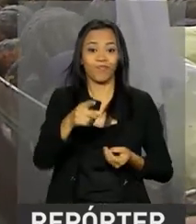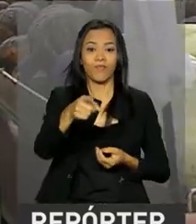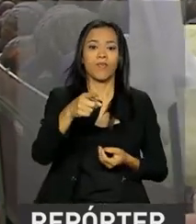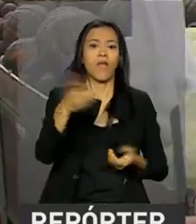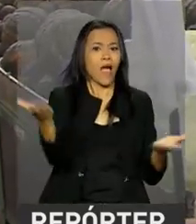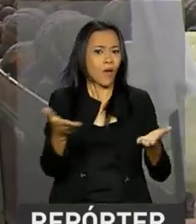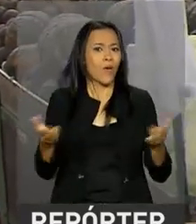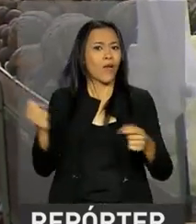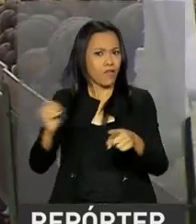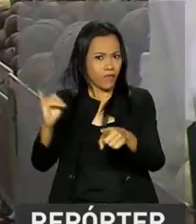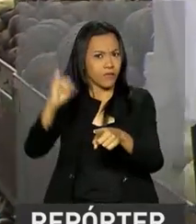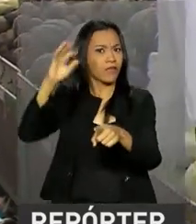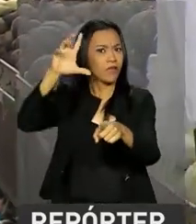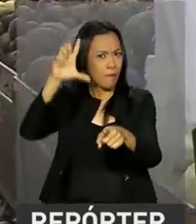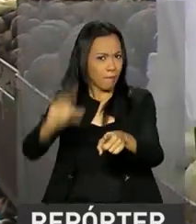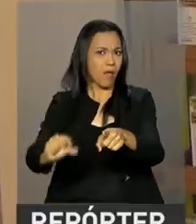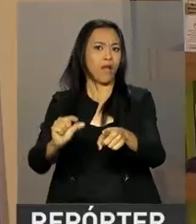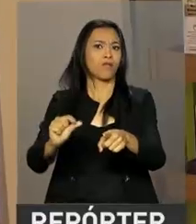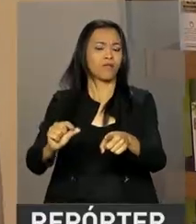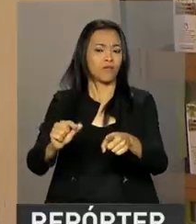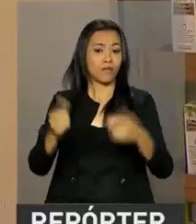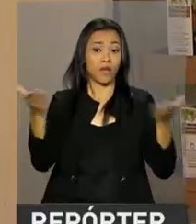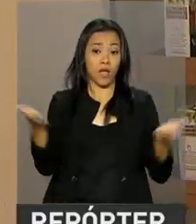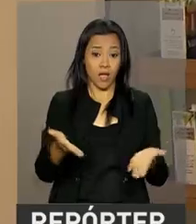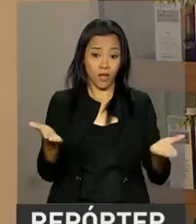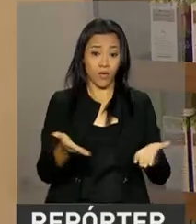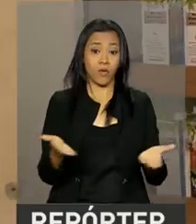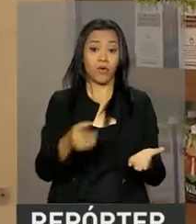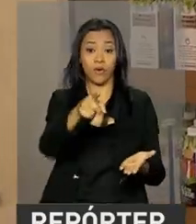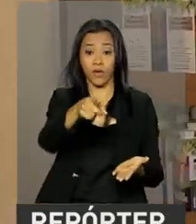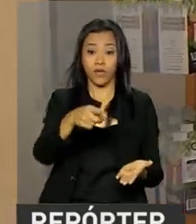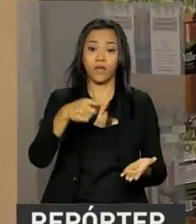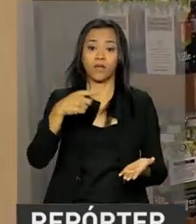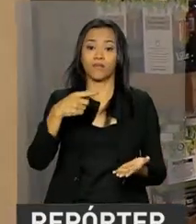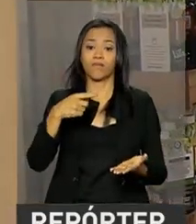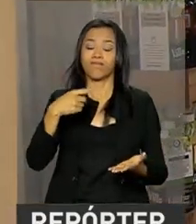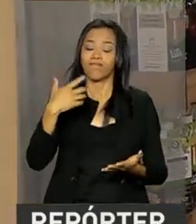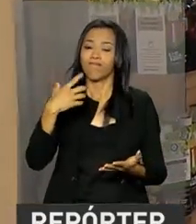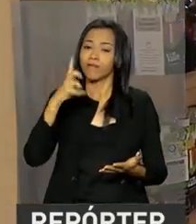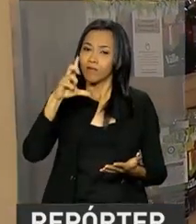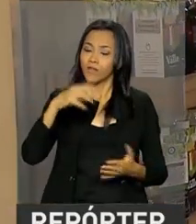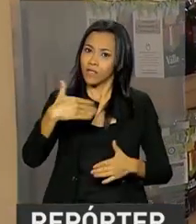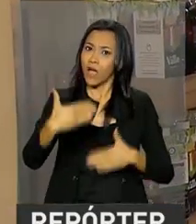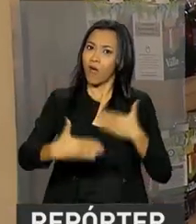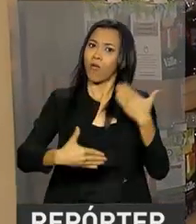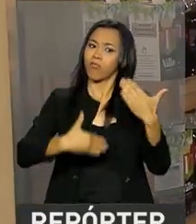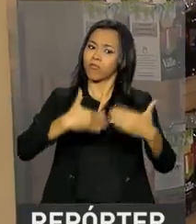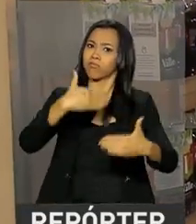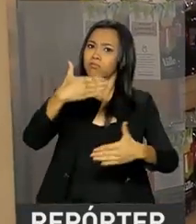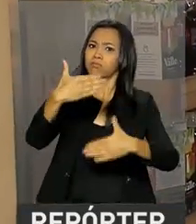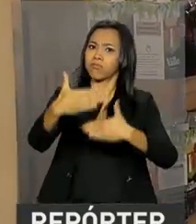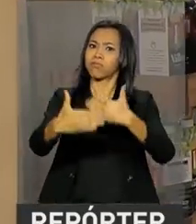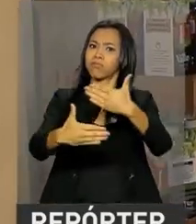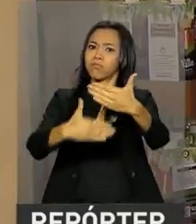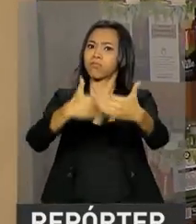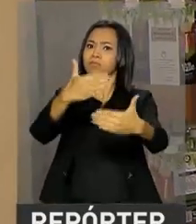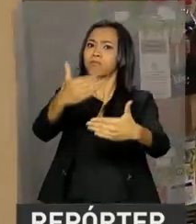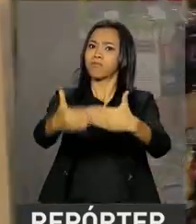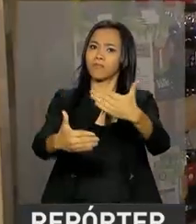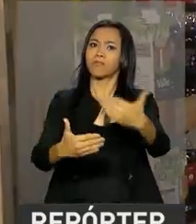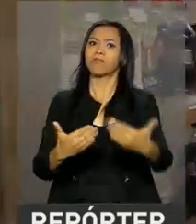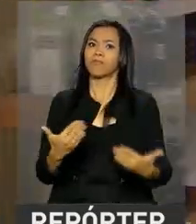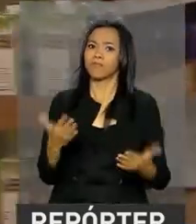inflação está muito abaixo do que estava. Agora diminuiu o crescimento, né? Mas está aumentando, mas é